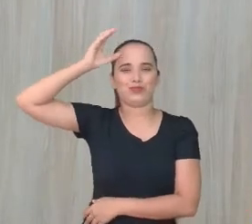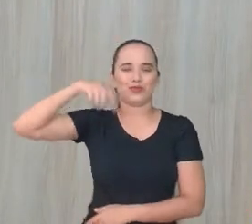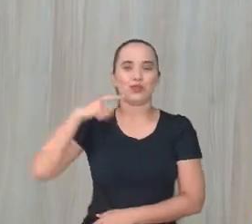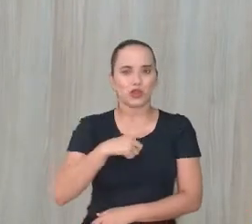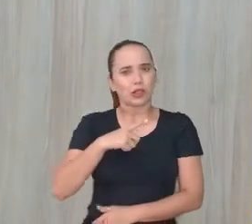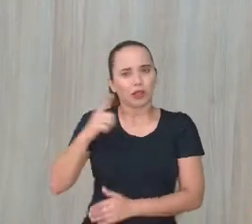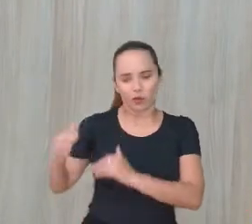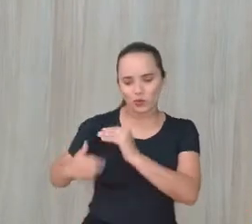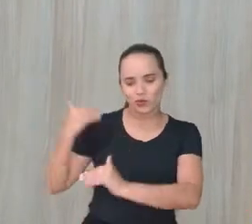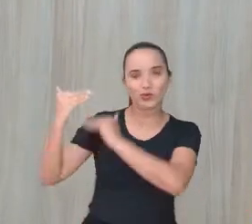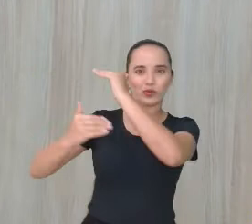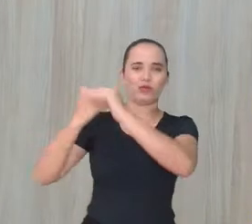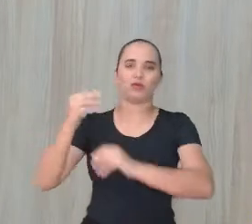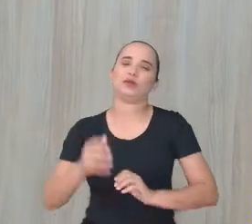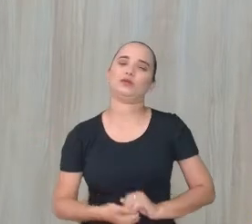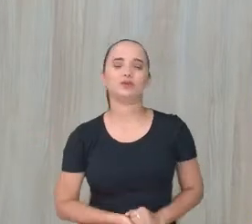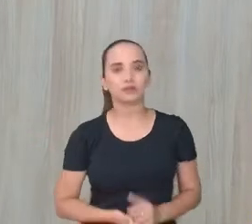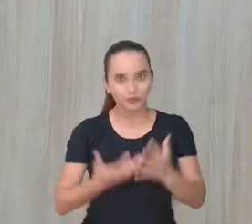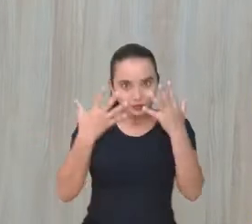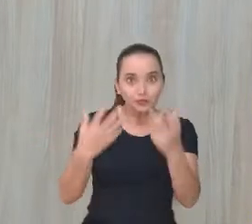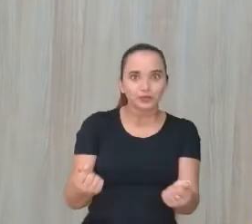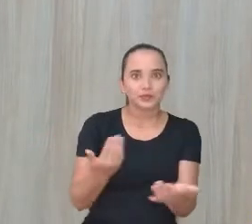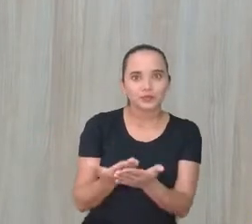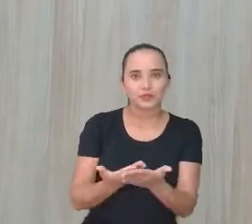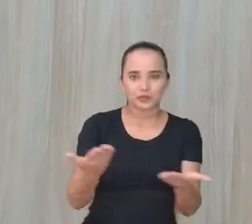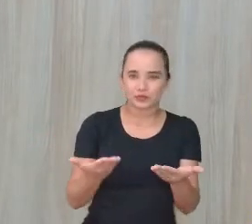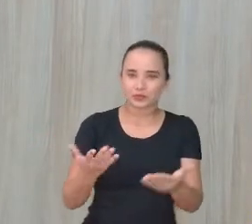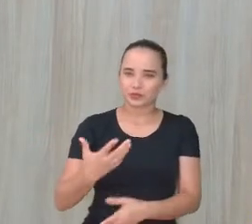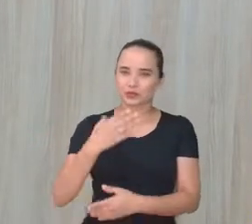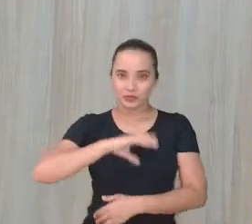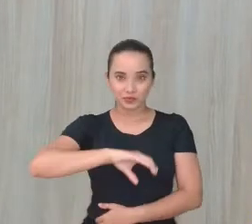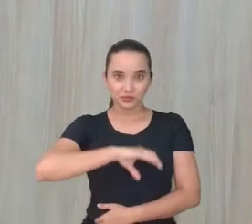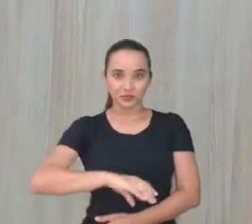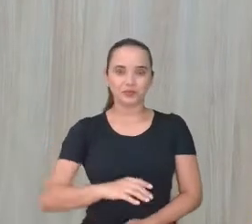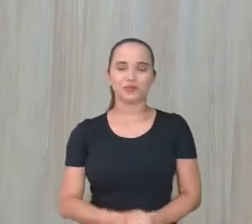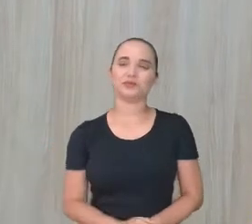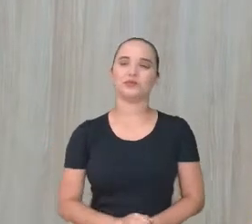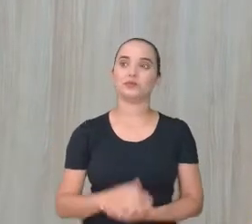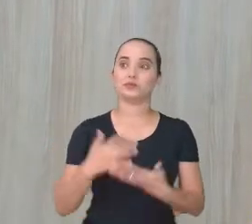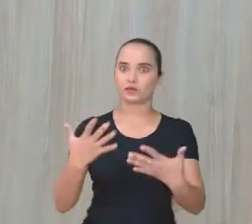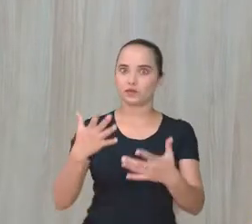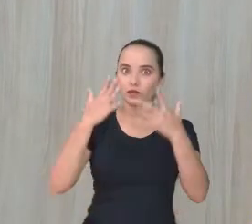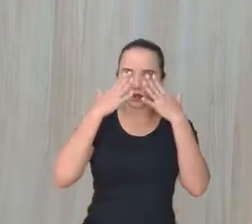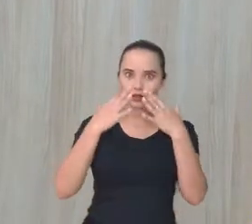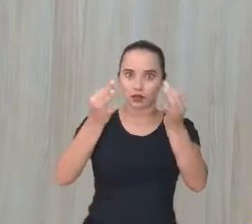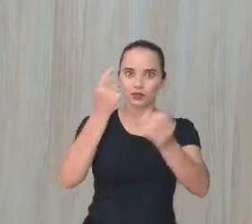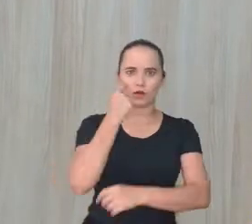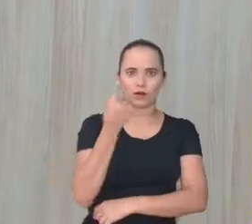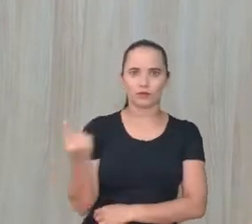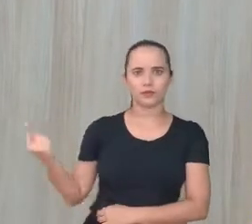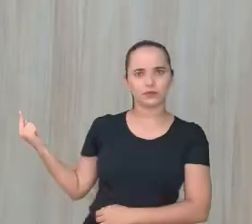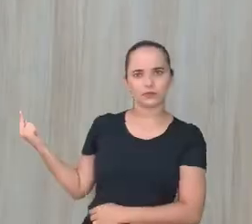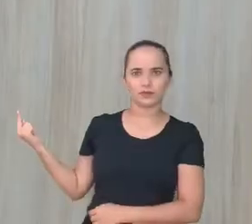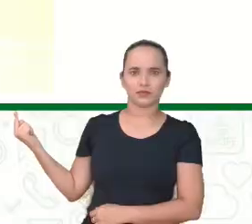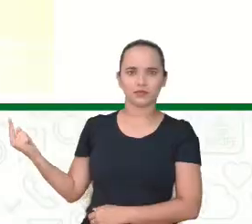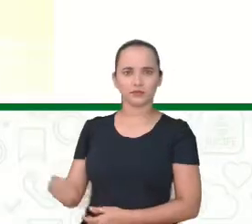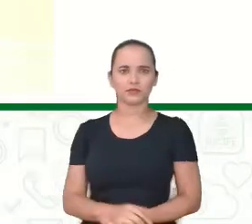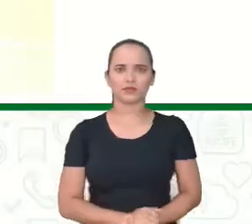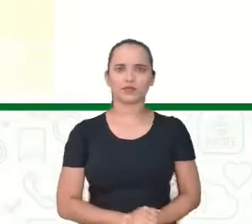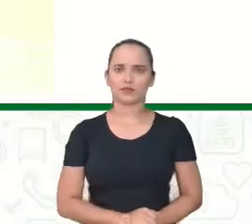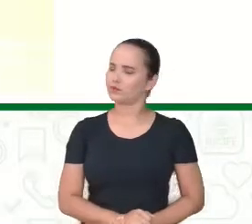crescimento sempre, tá bom? Vamos para a aula de português? Preste atenção, vê a imagem.